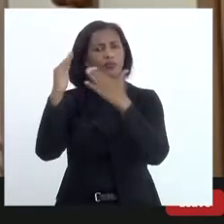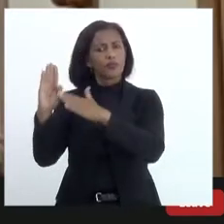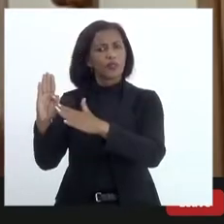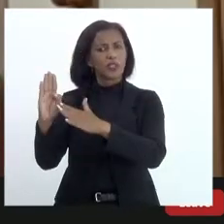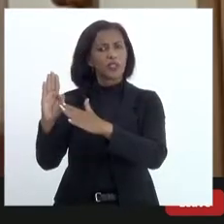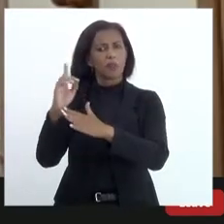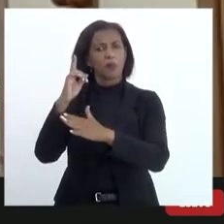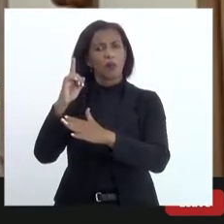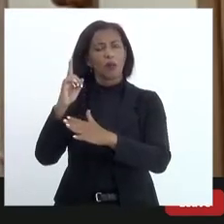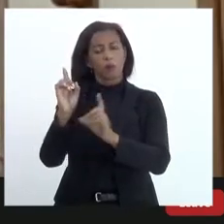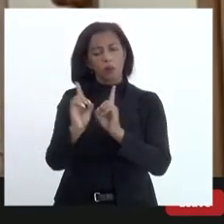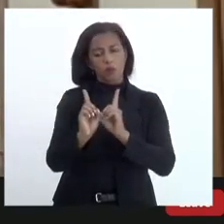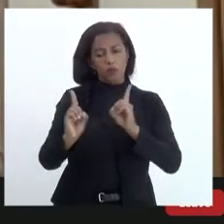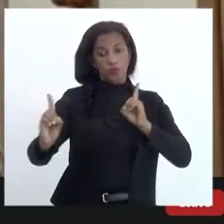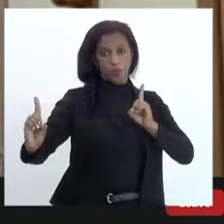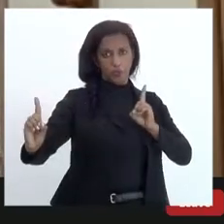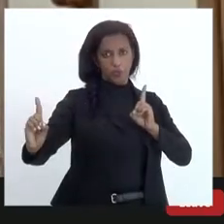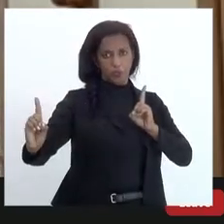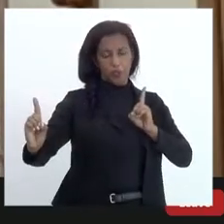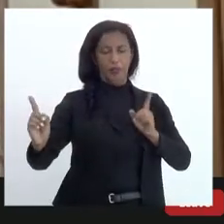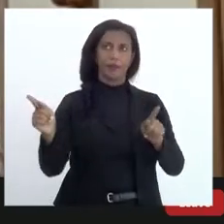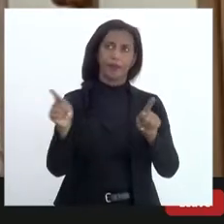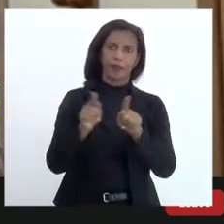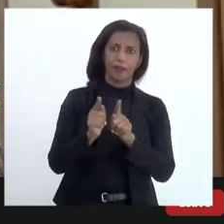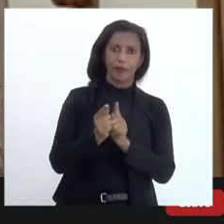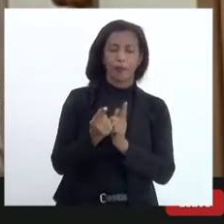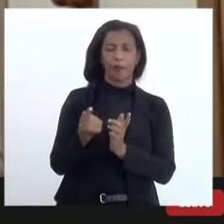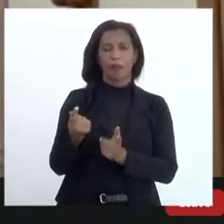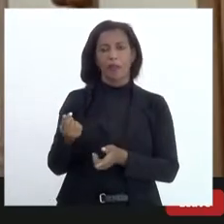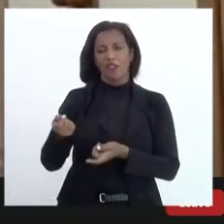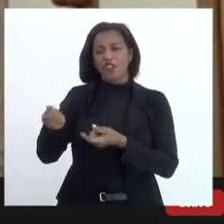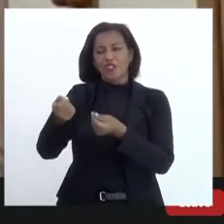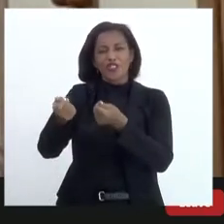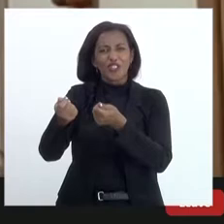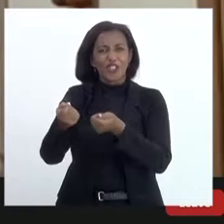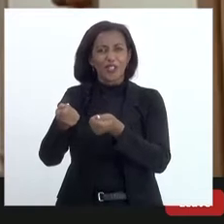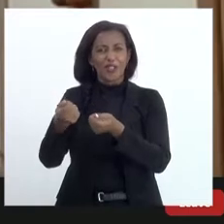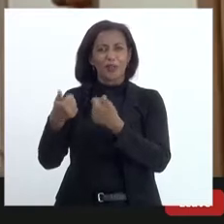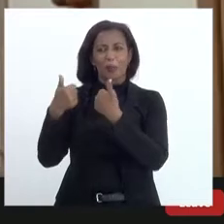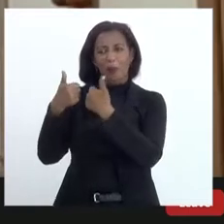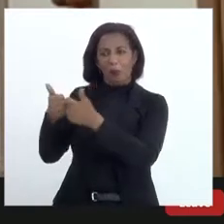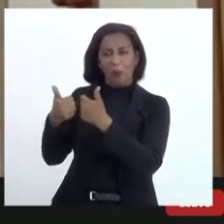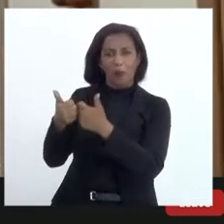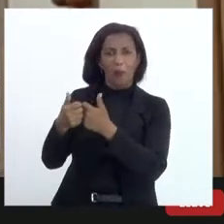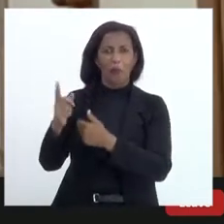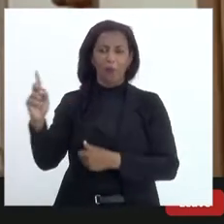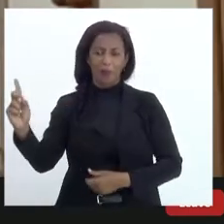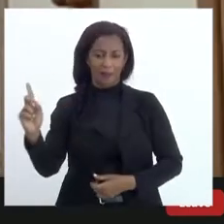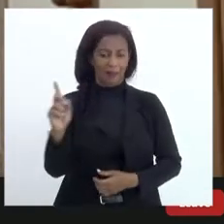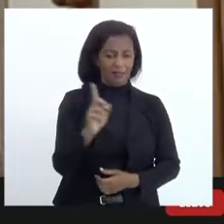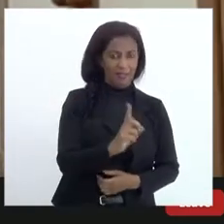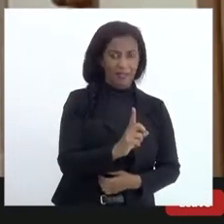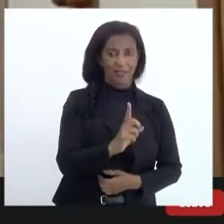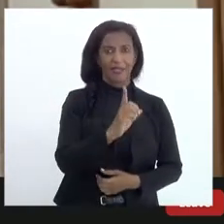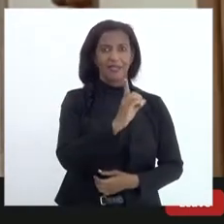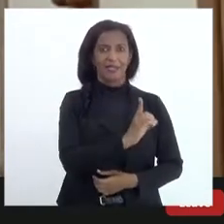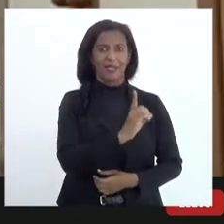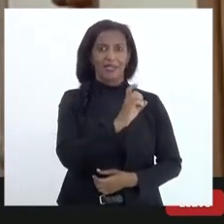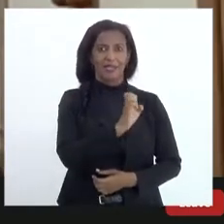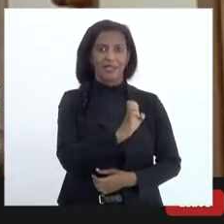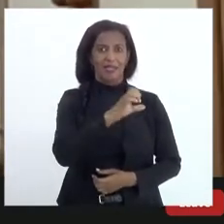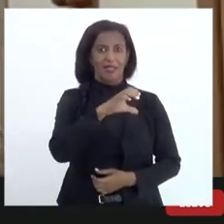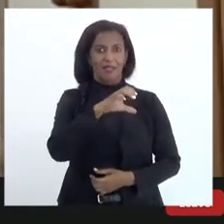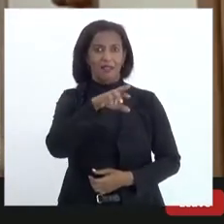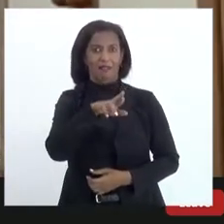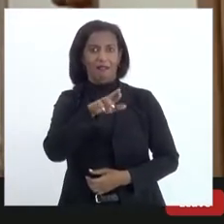da distância, né, a questão financeira, de se locomover, de se deslocar até a DECRAD. Hoje,